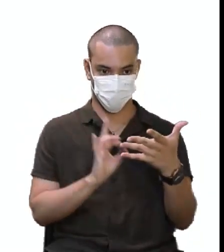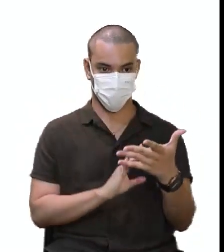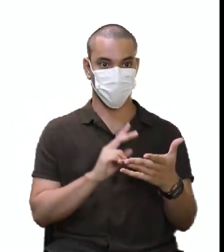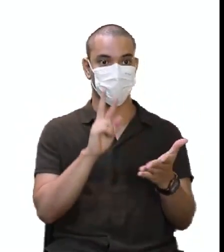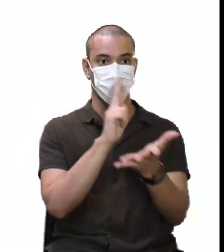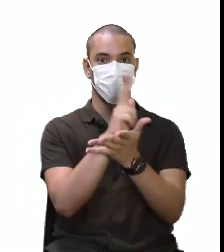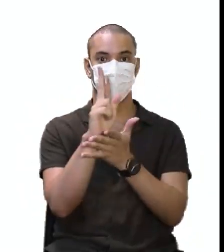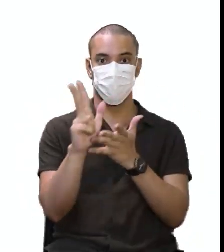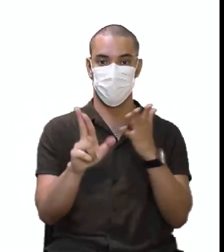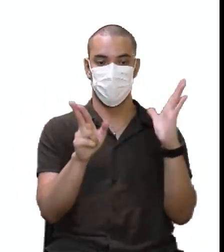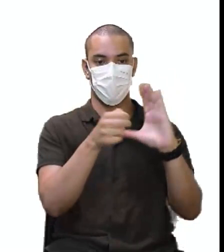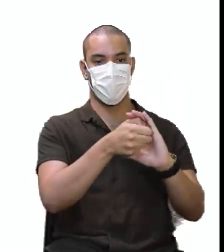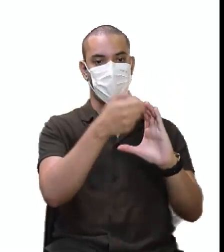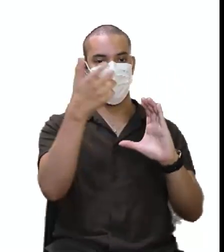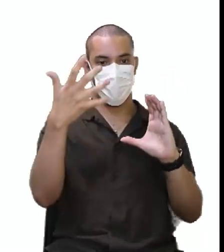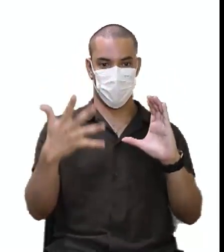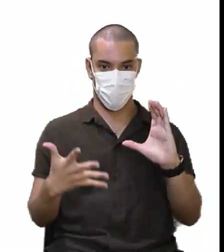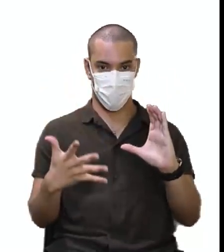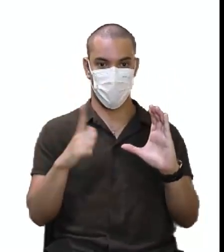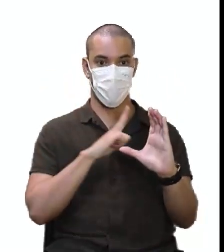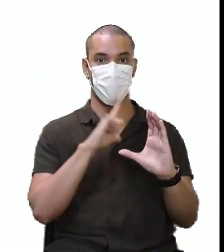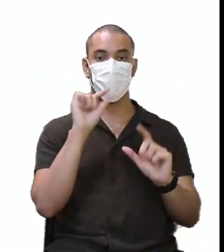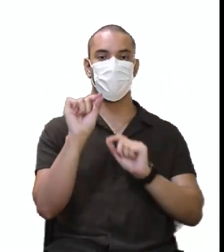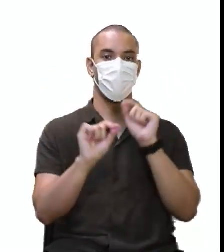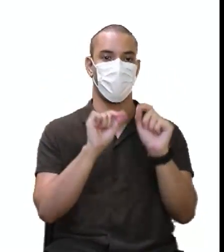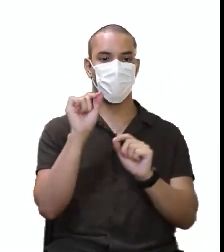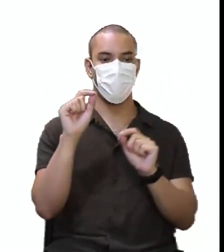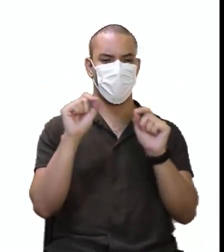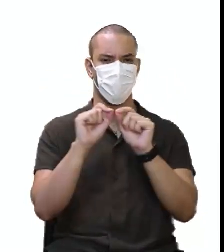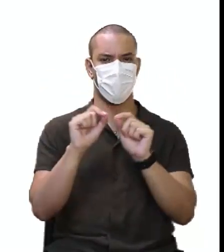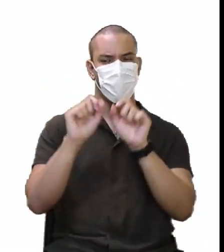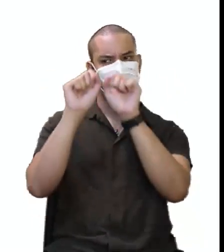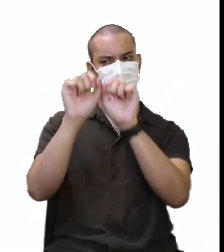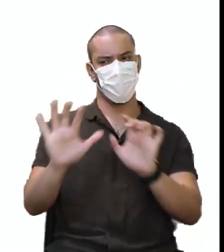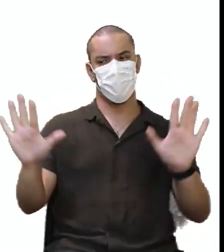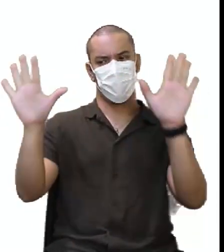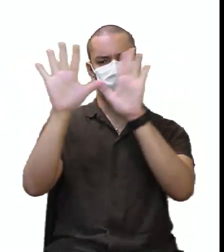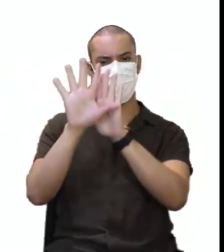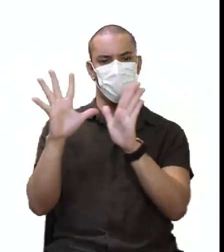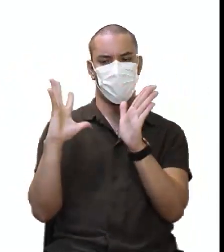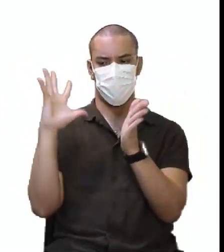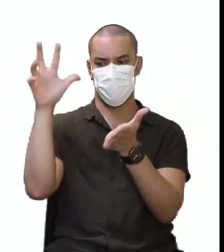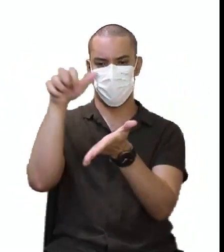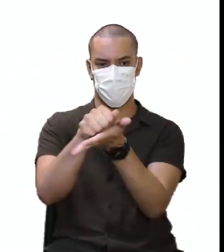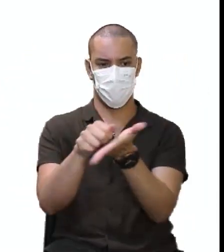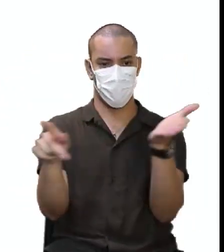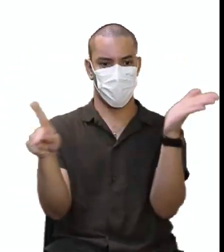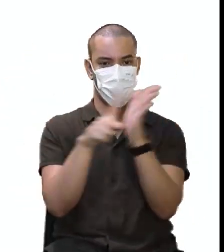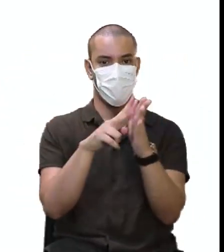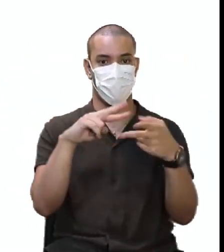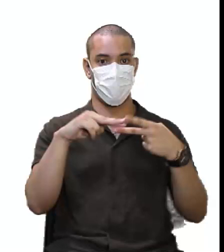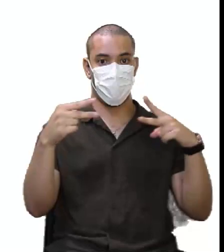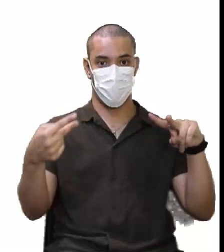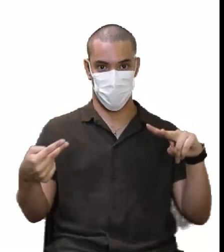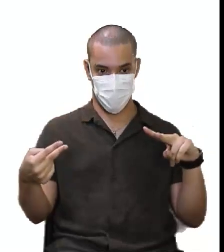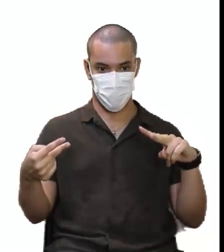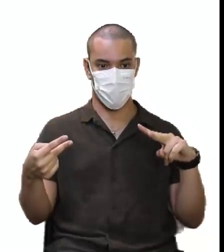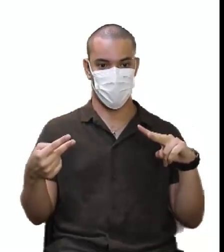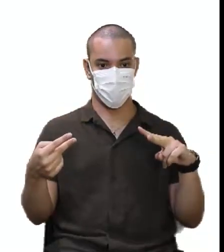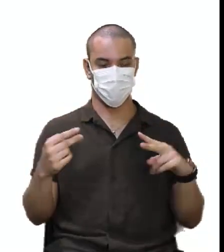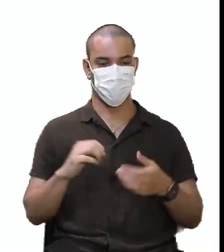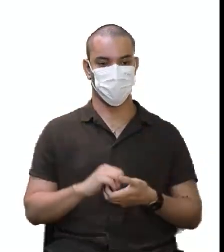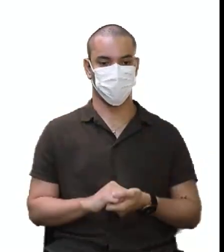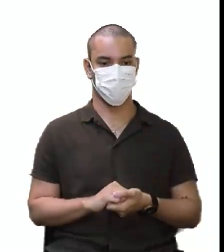ou várias características do indivíduo, a gente faz um mapeamento genético, tá? O